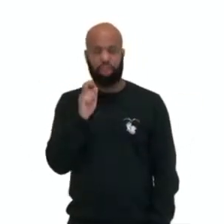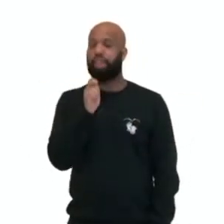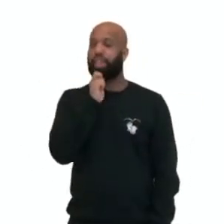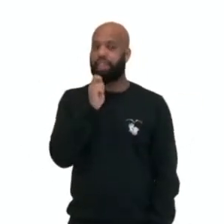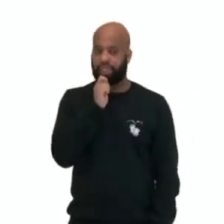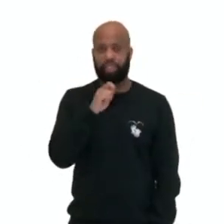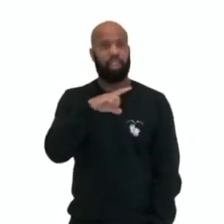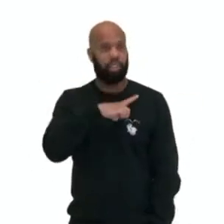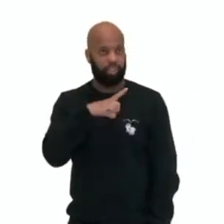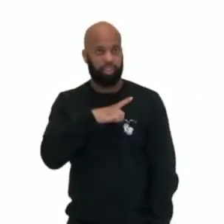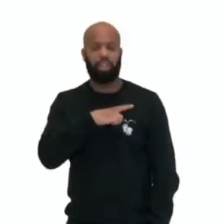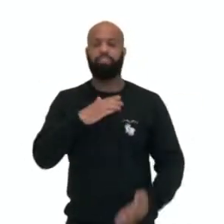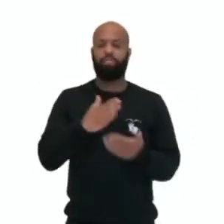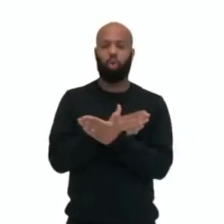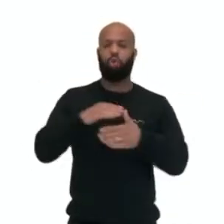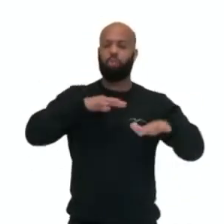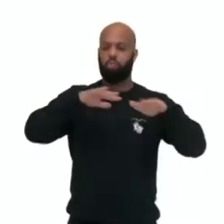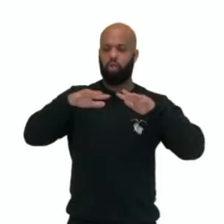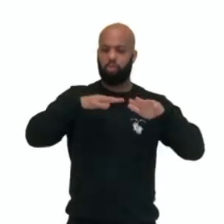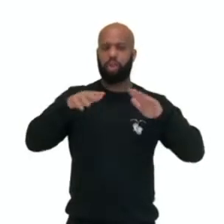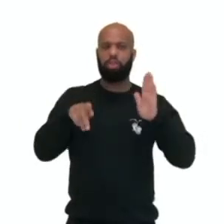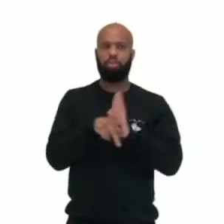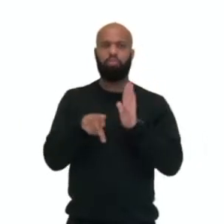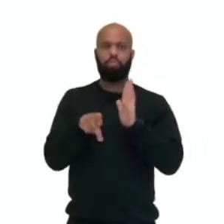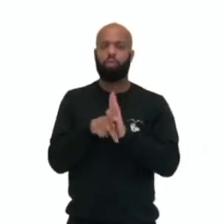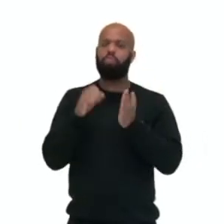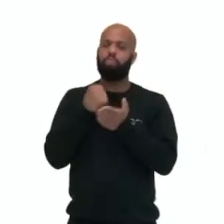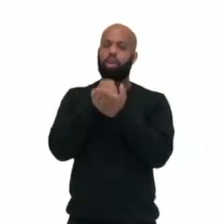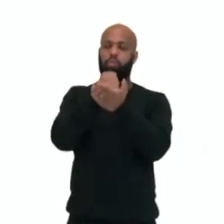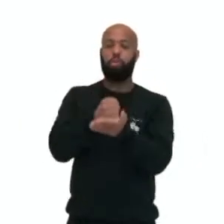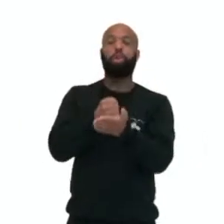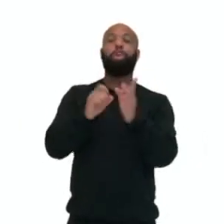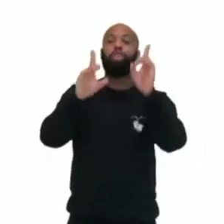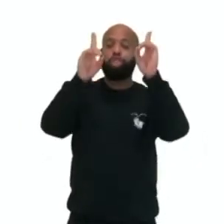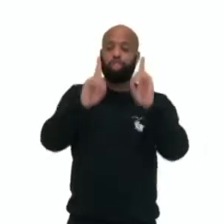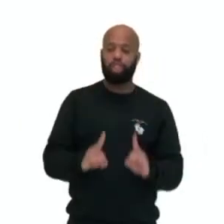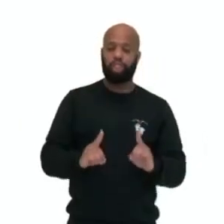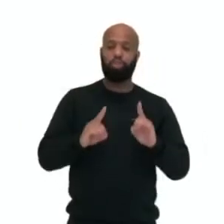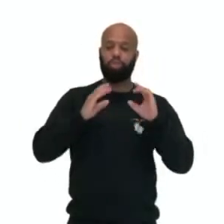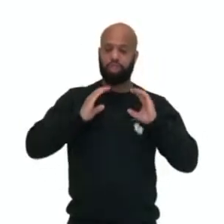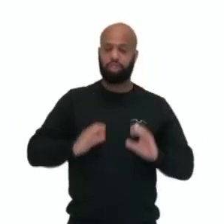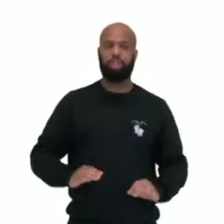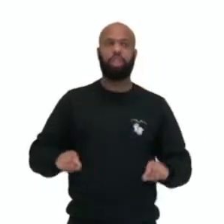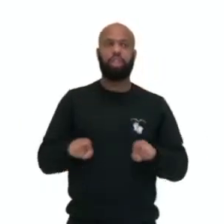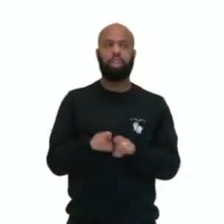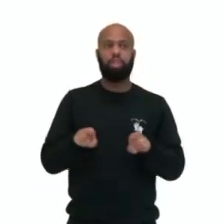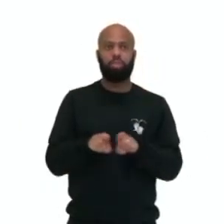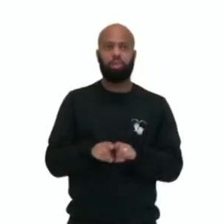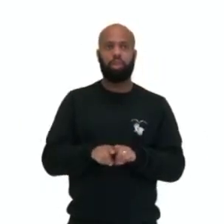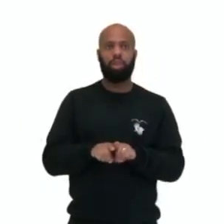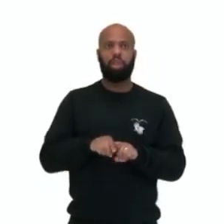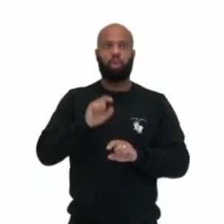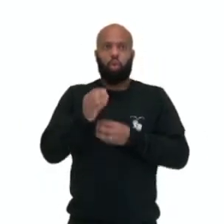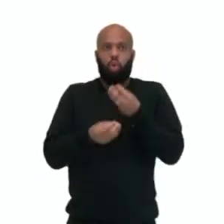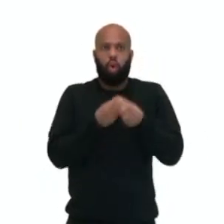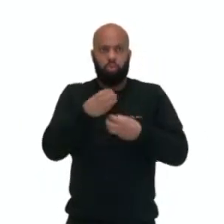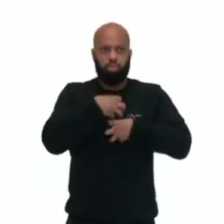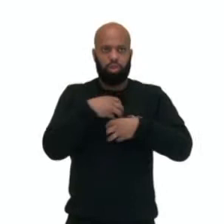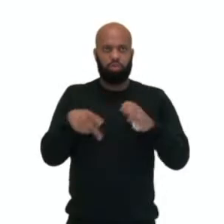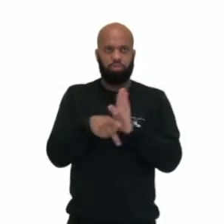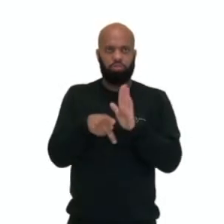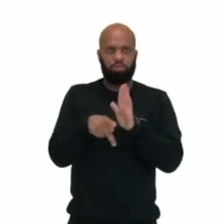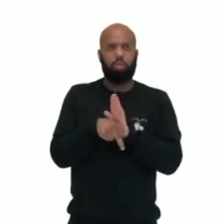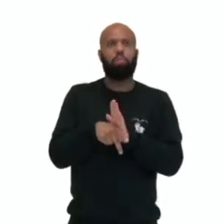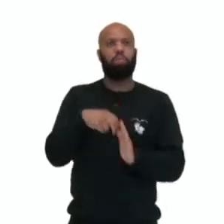ainda existem movimentos em favor dos direitos civis e humanos dos negros?